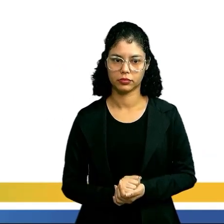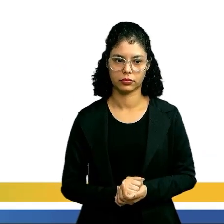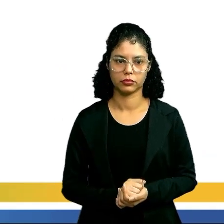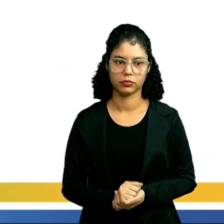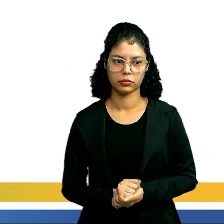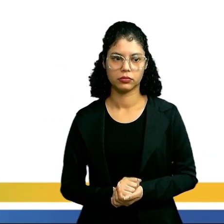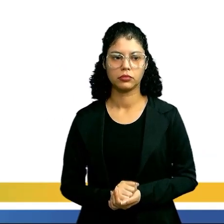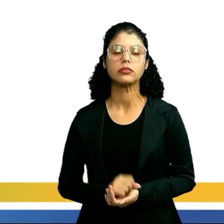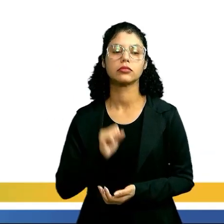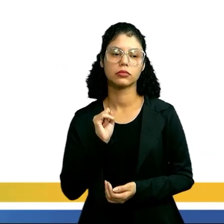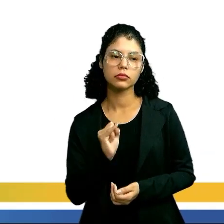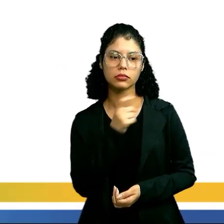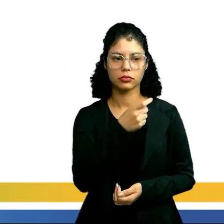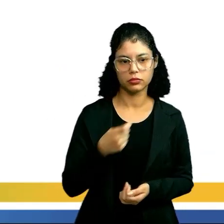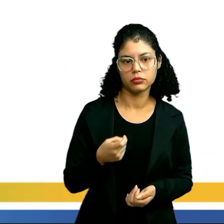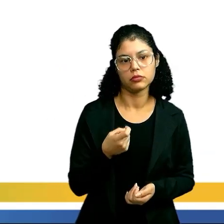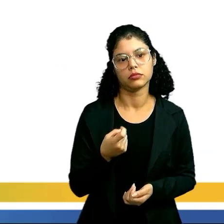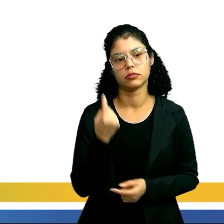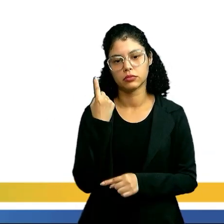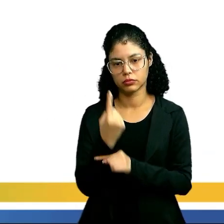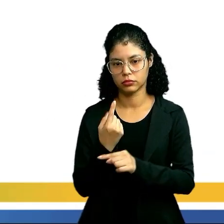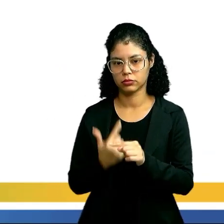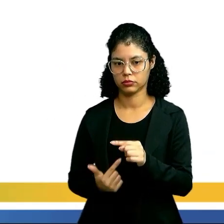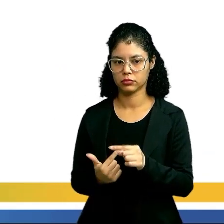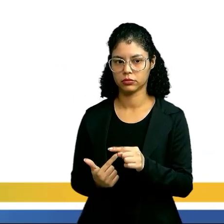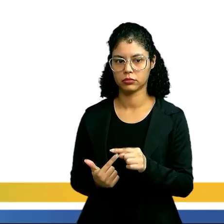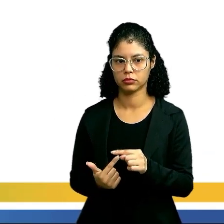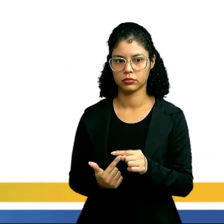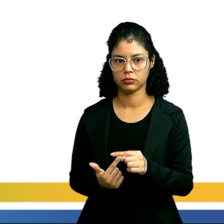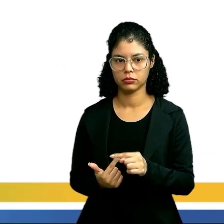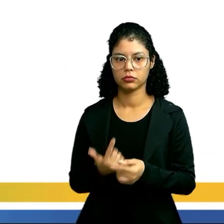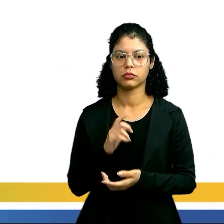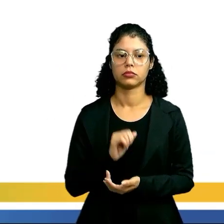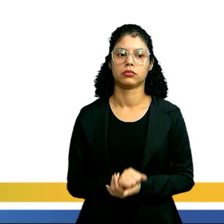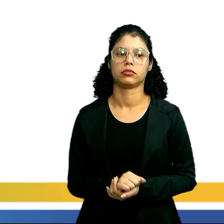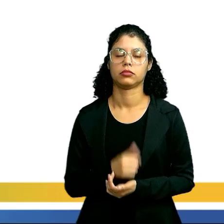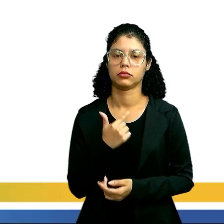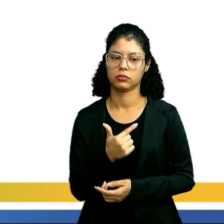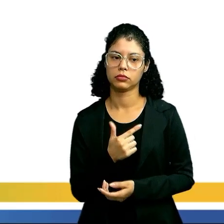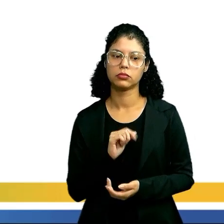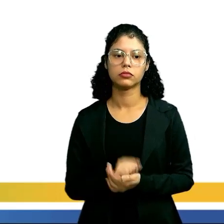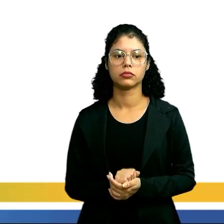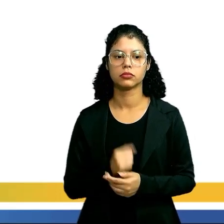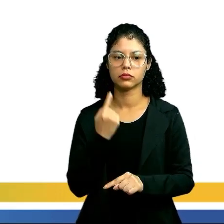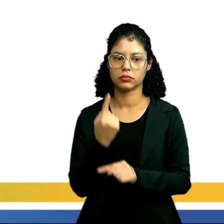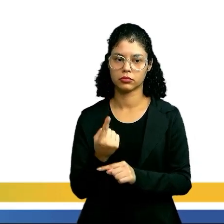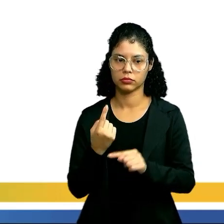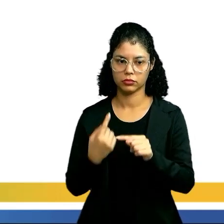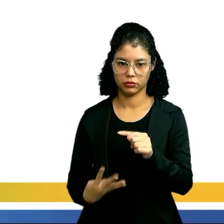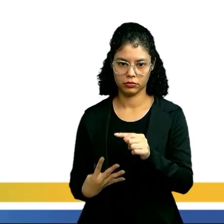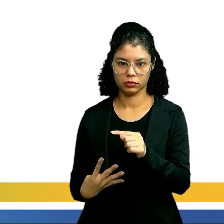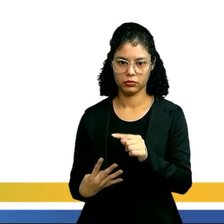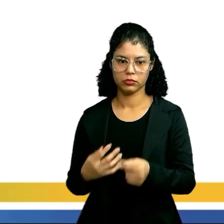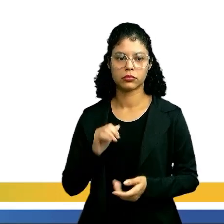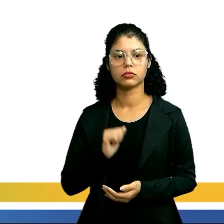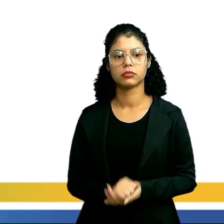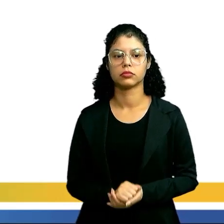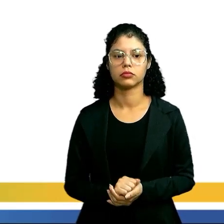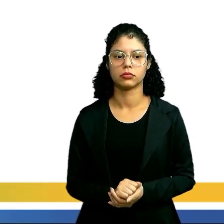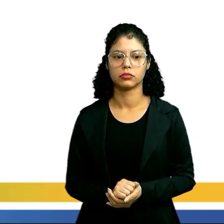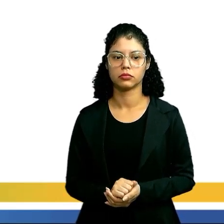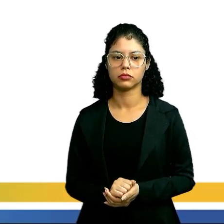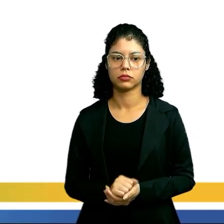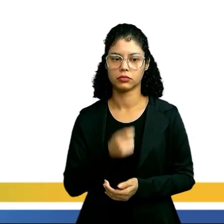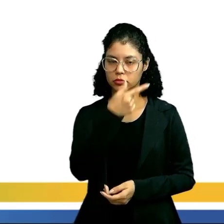decrescente. Se o x é 1, meio elevado a 1 é meio. Se o x é 2, meio ao quadrado é 1/4, porque